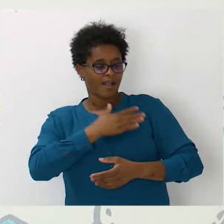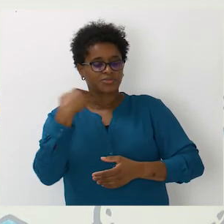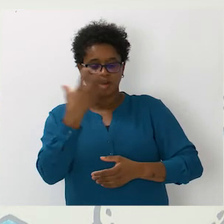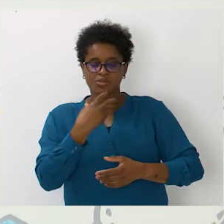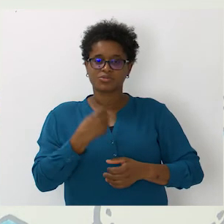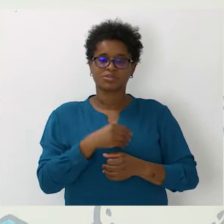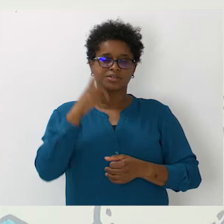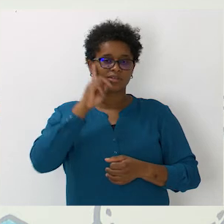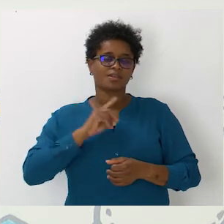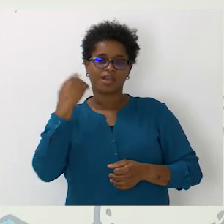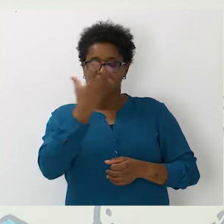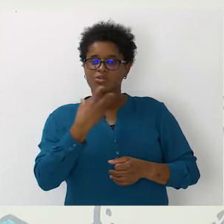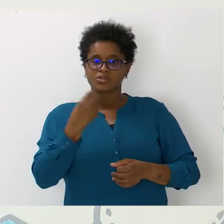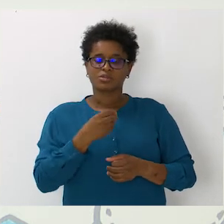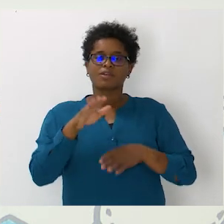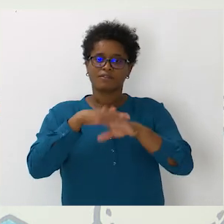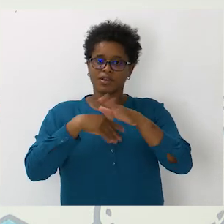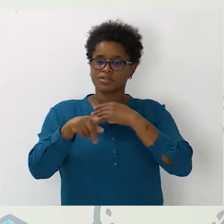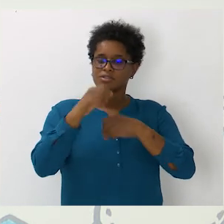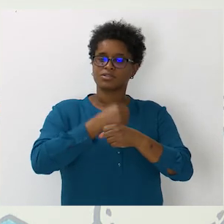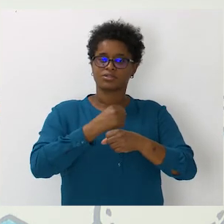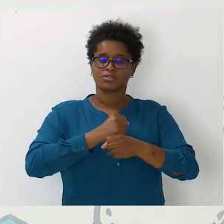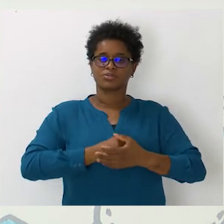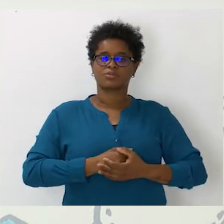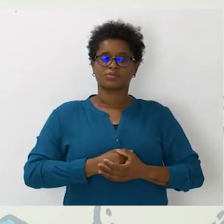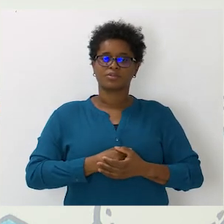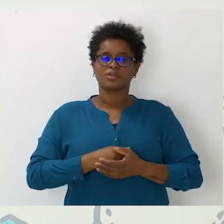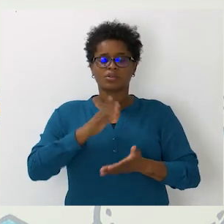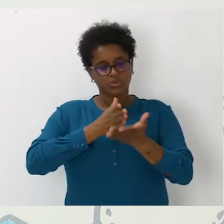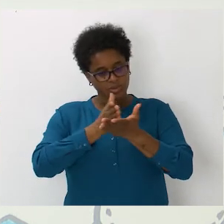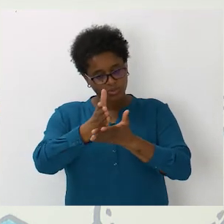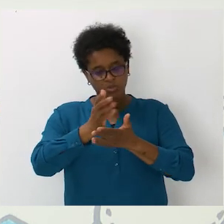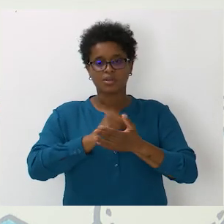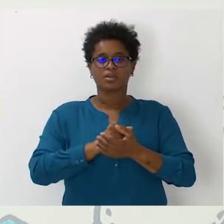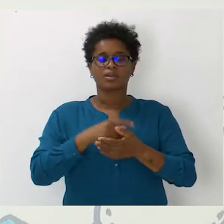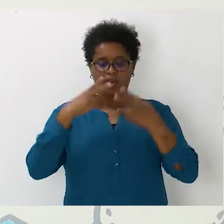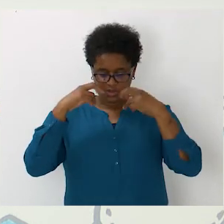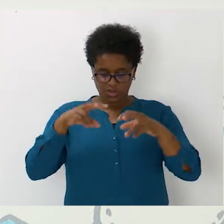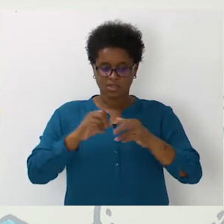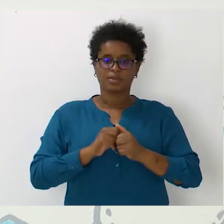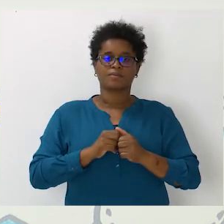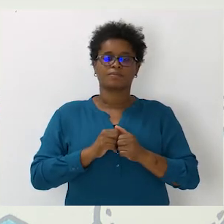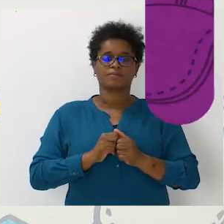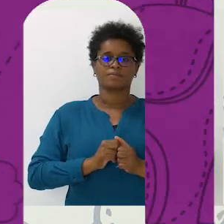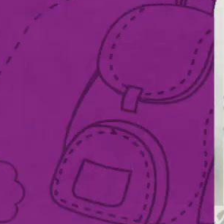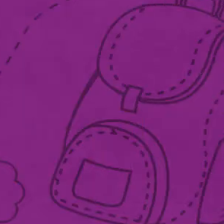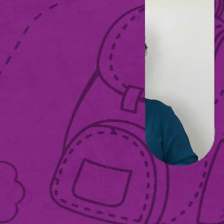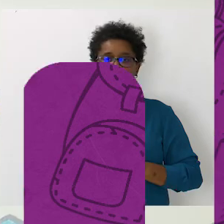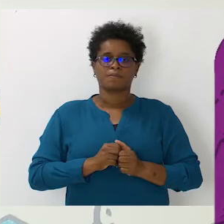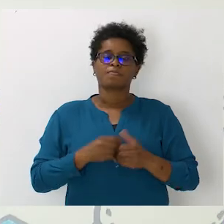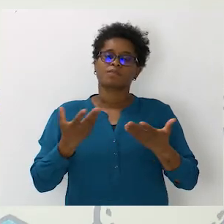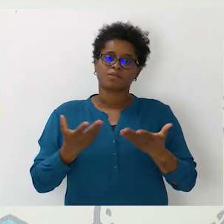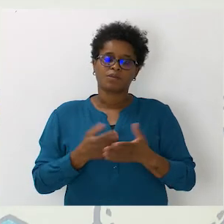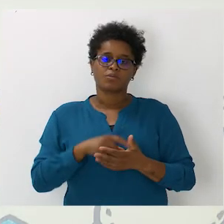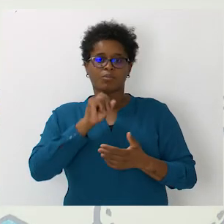alunos e alunas, resolvem esse exercício e continuem a pesquisar. E